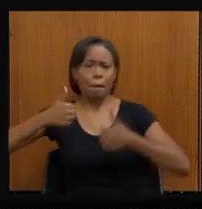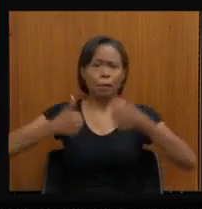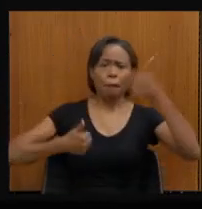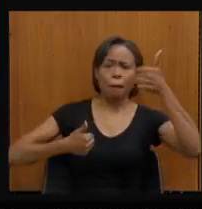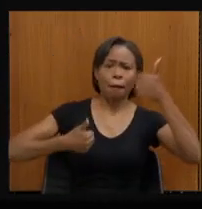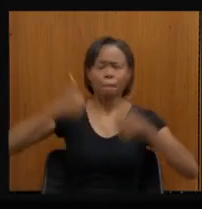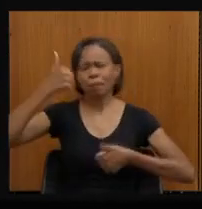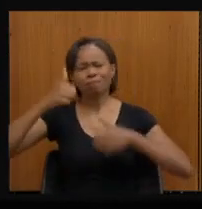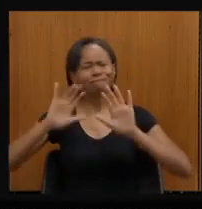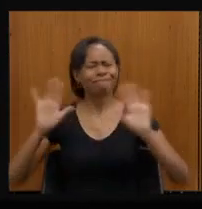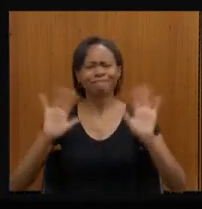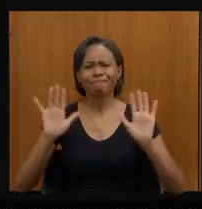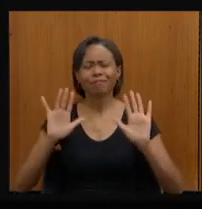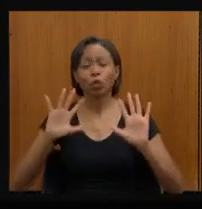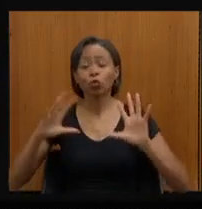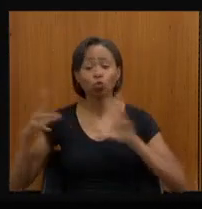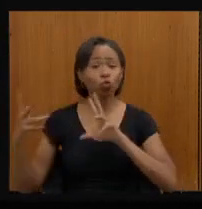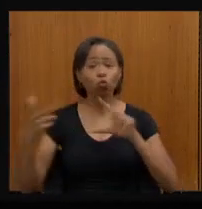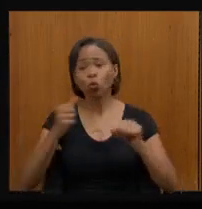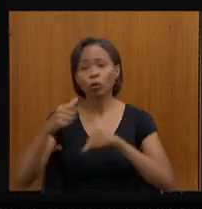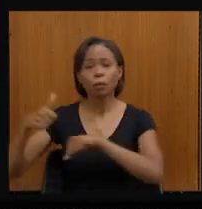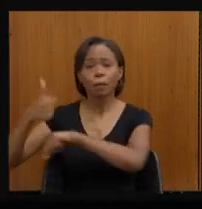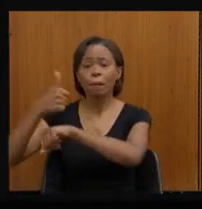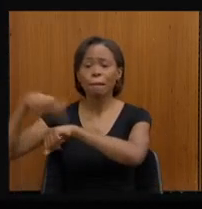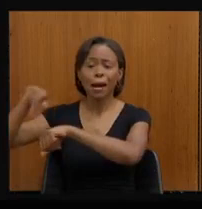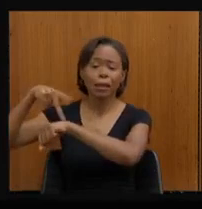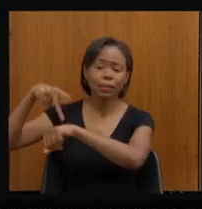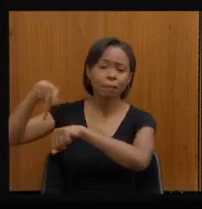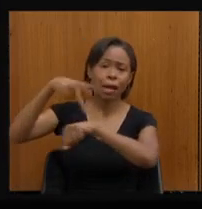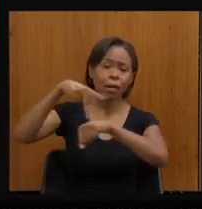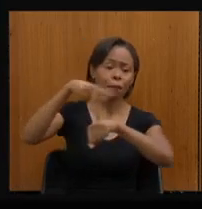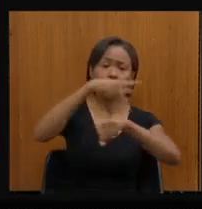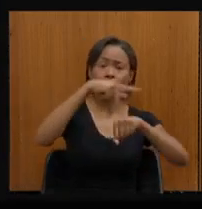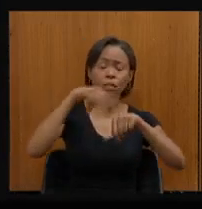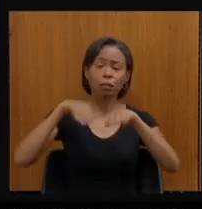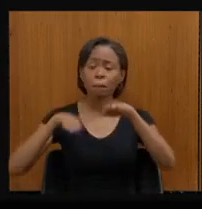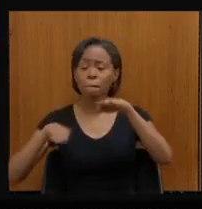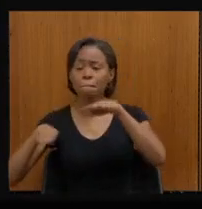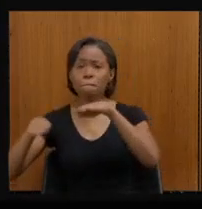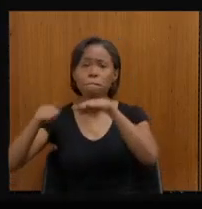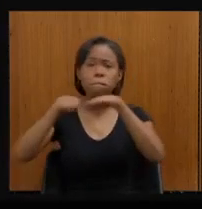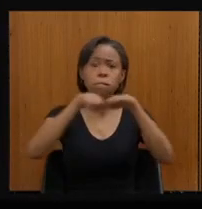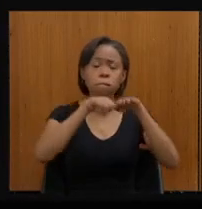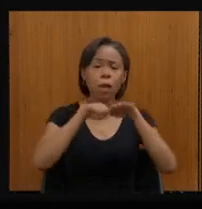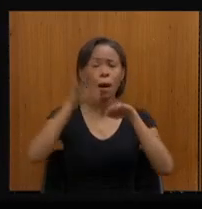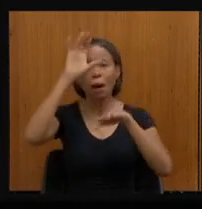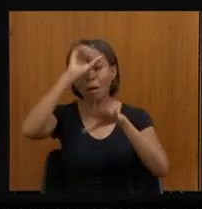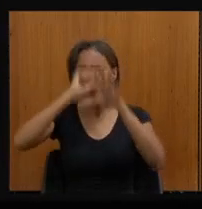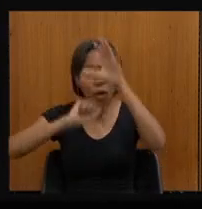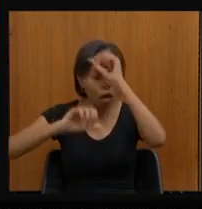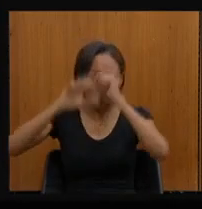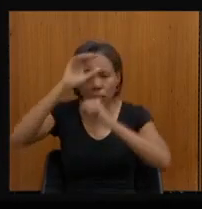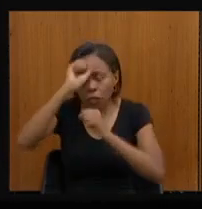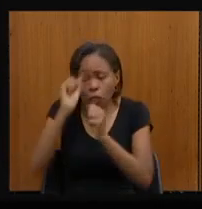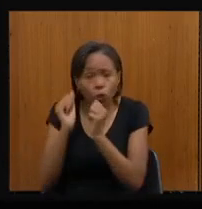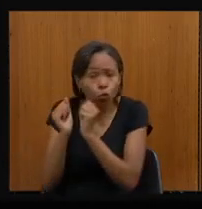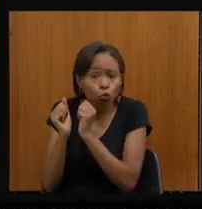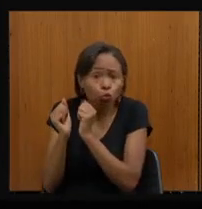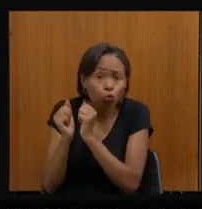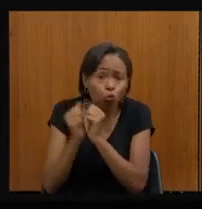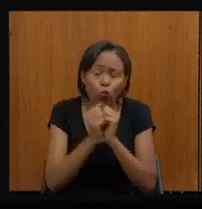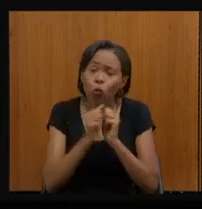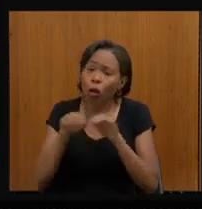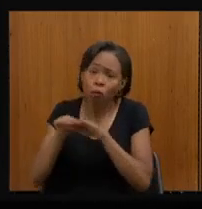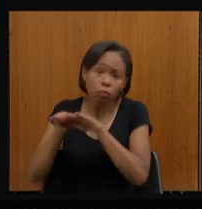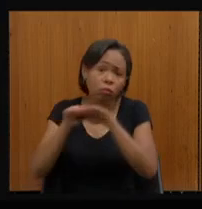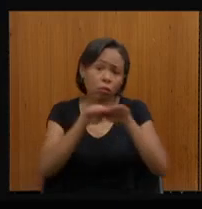outros é uma coisa é um é bastante de energia bastante nova bastante complexa quando a gente